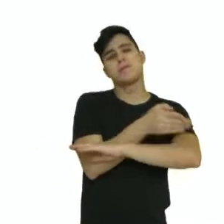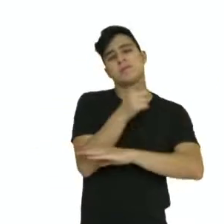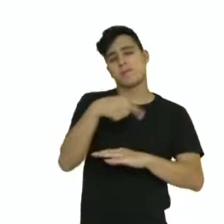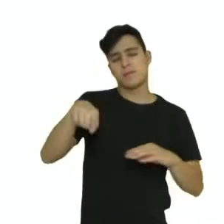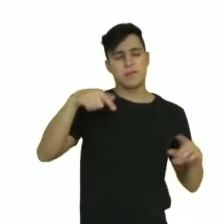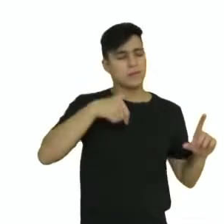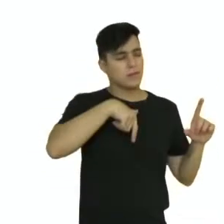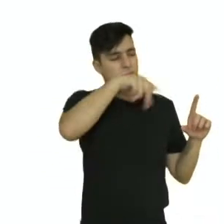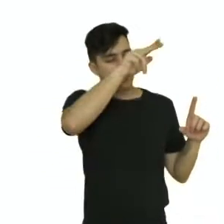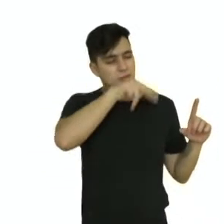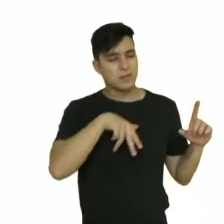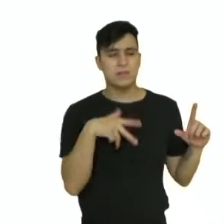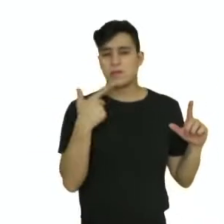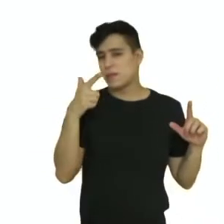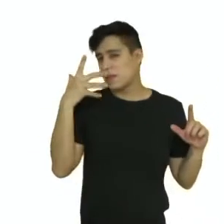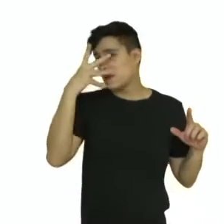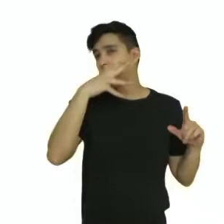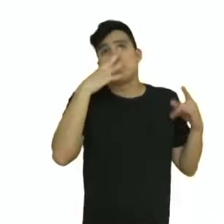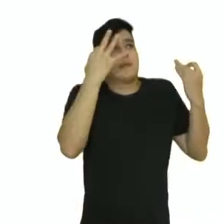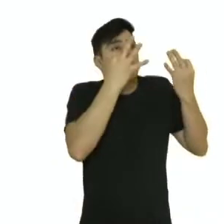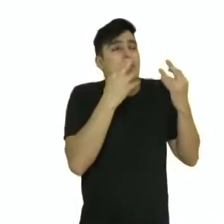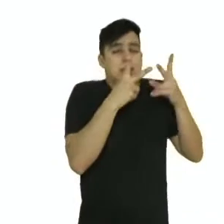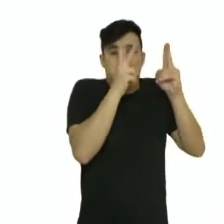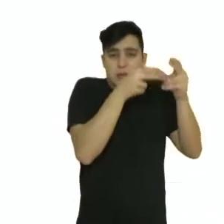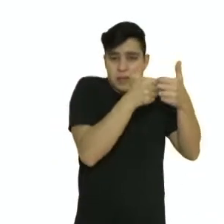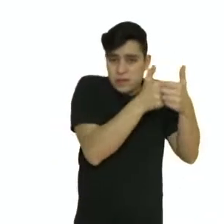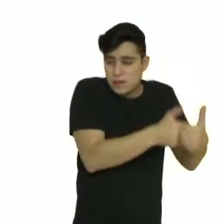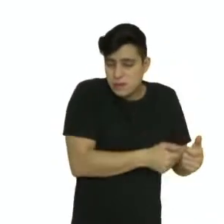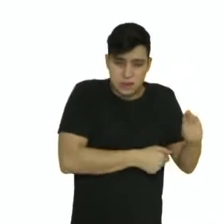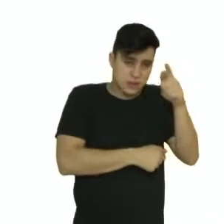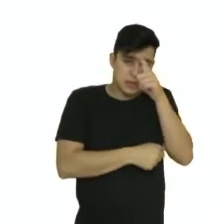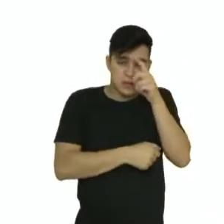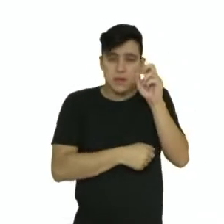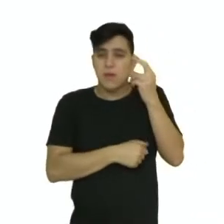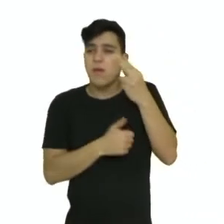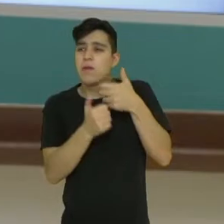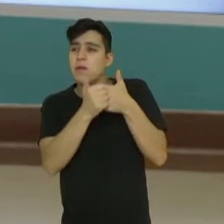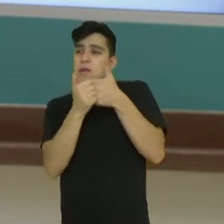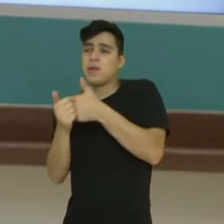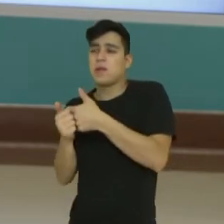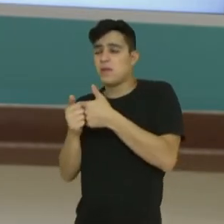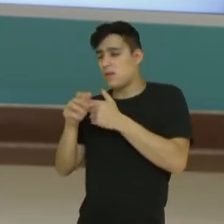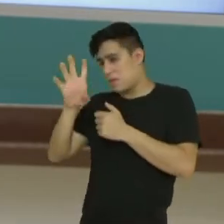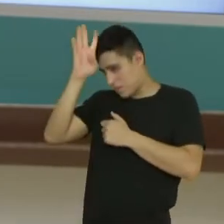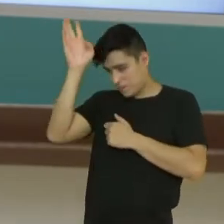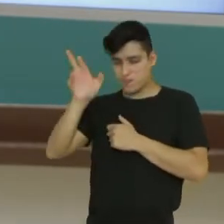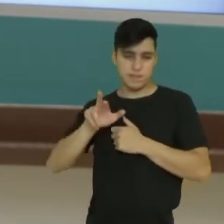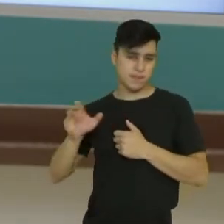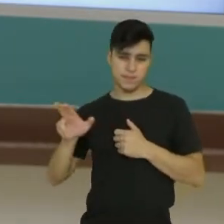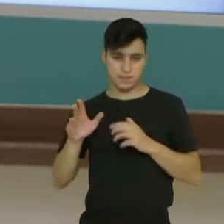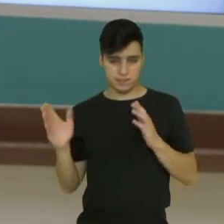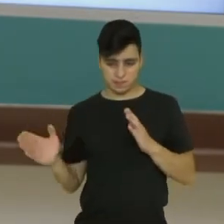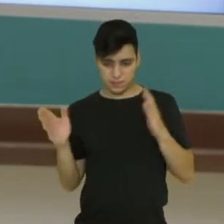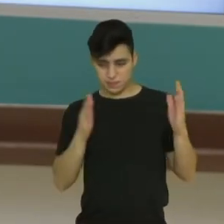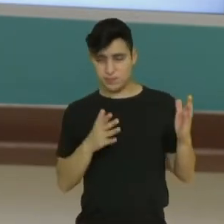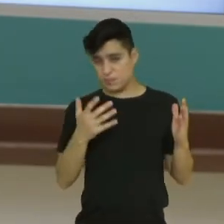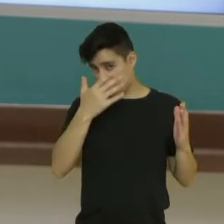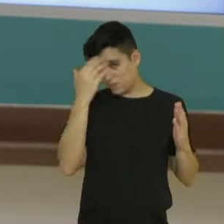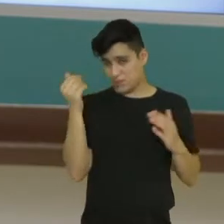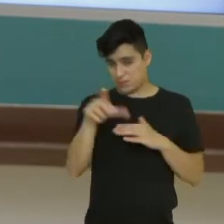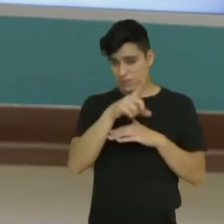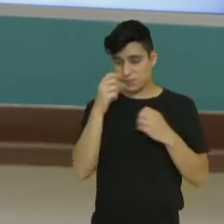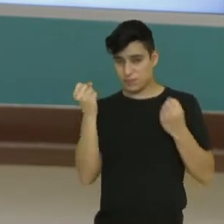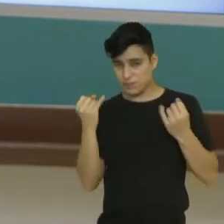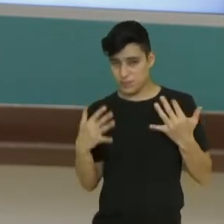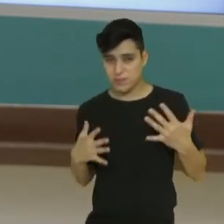pintura, não faz uso da beleza idealizada grega e da representação realística romana. Lembrando vocês, esqueci de comentar no